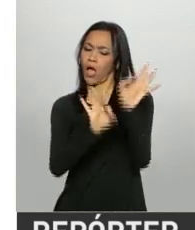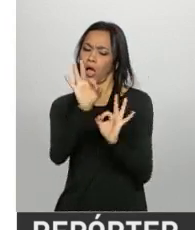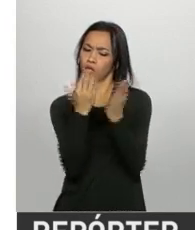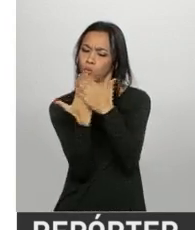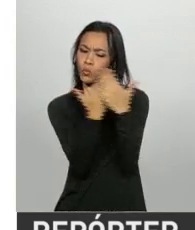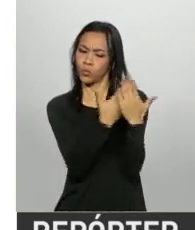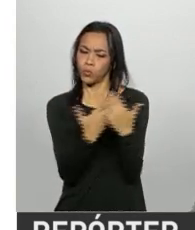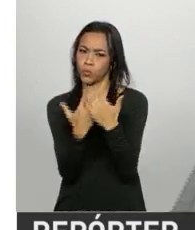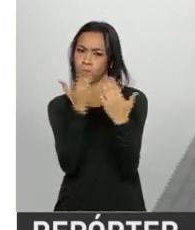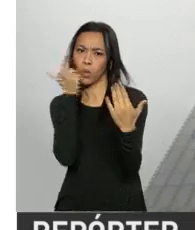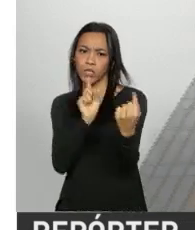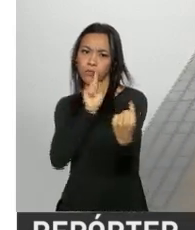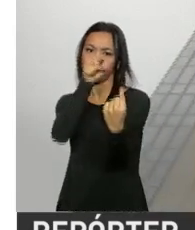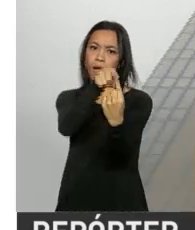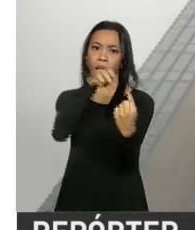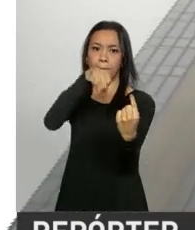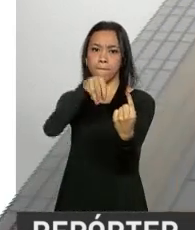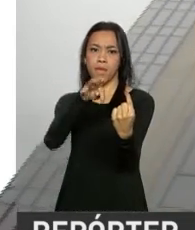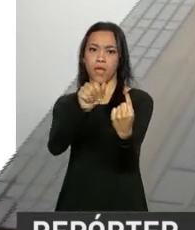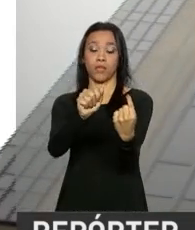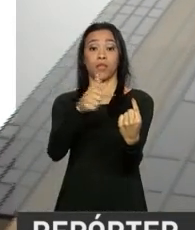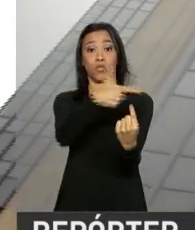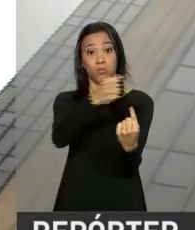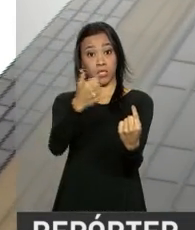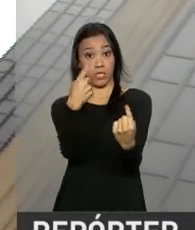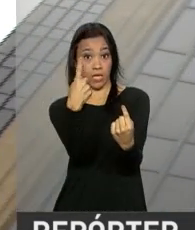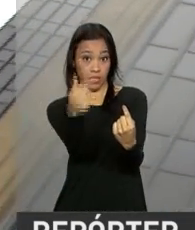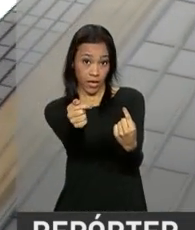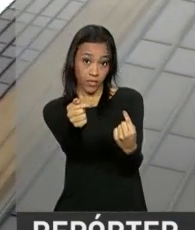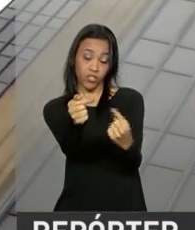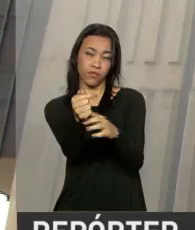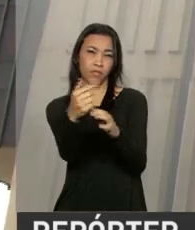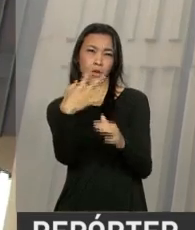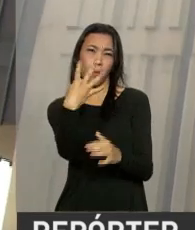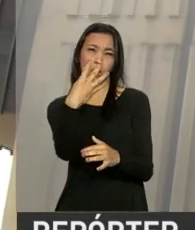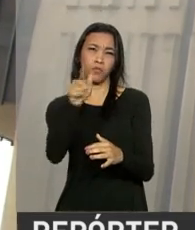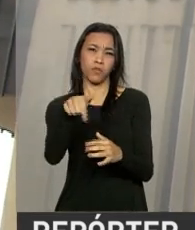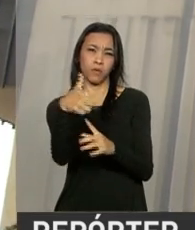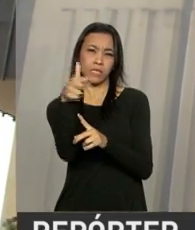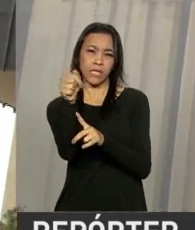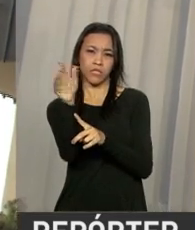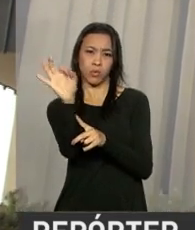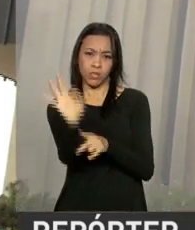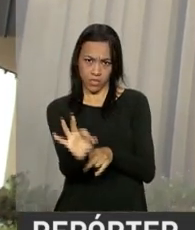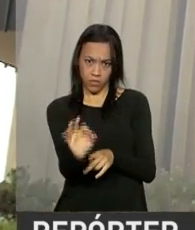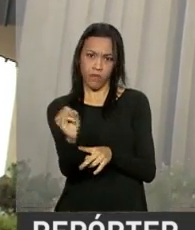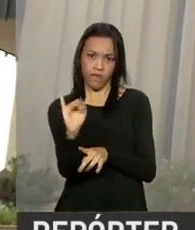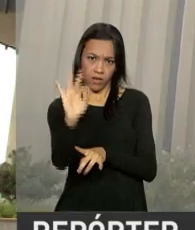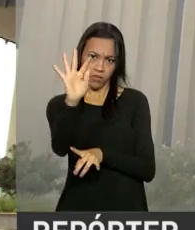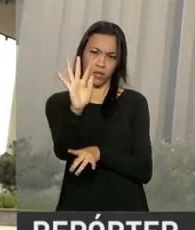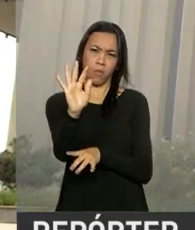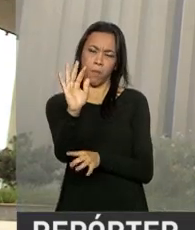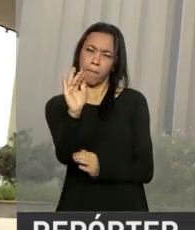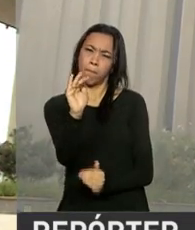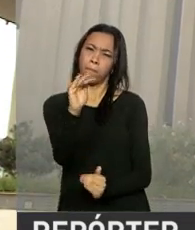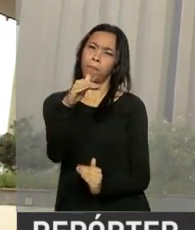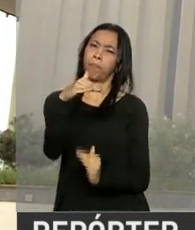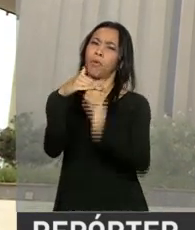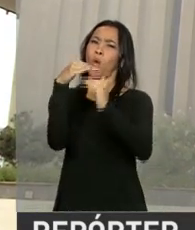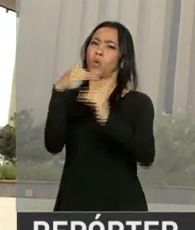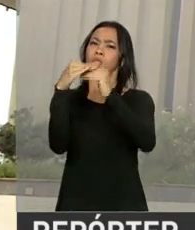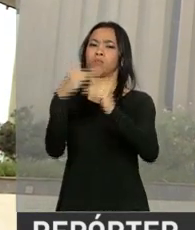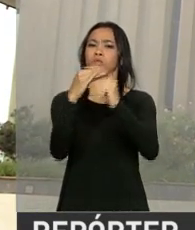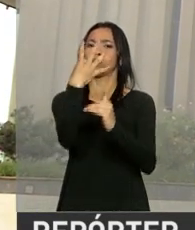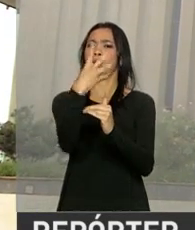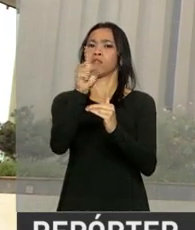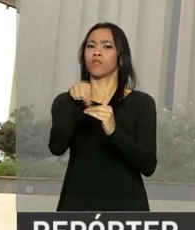que vem. A previsão para 2017 é que a inflação fique em 4,7%, próxima dos 4,5%